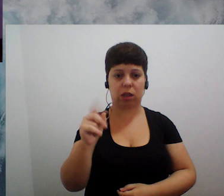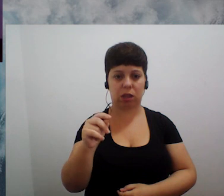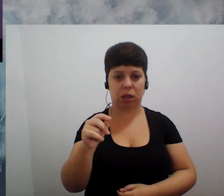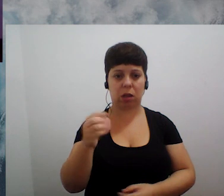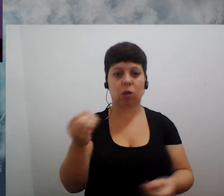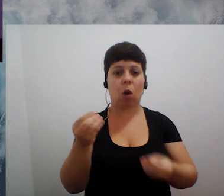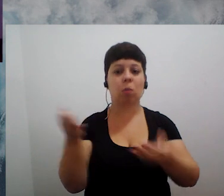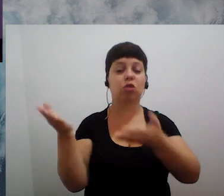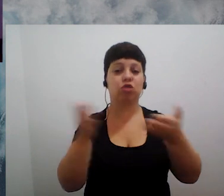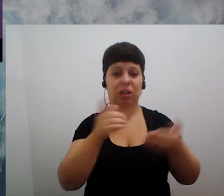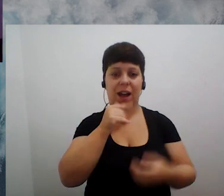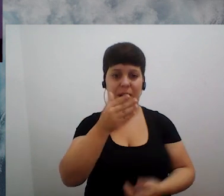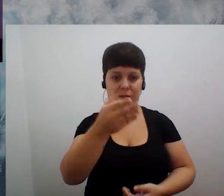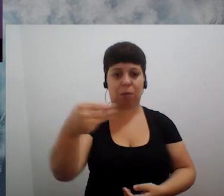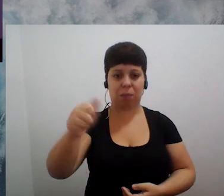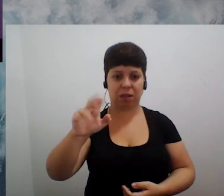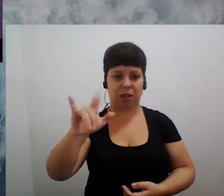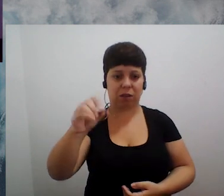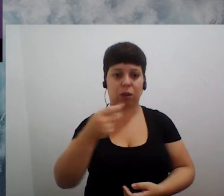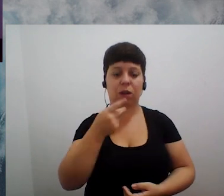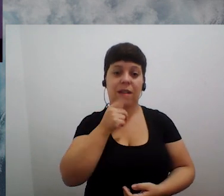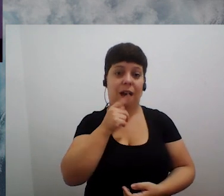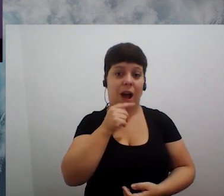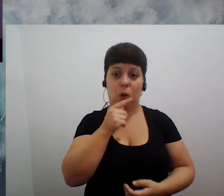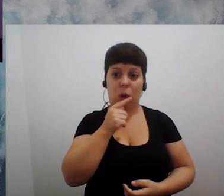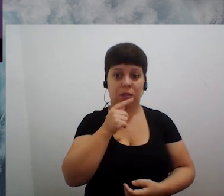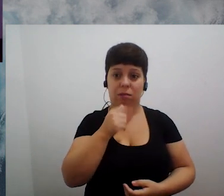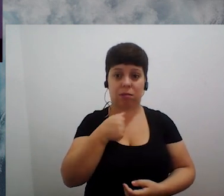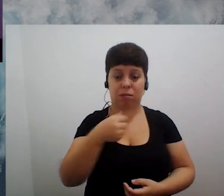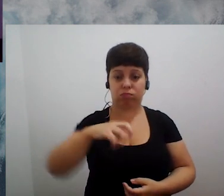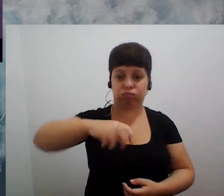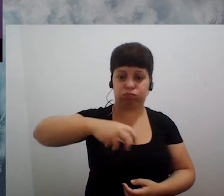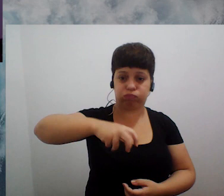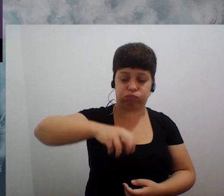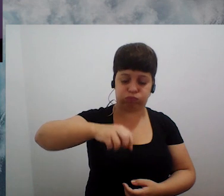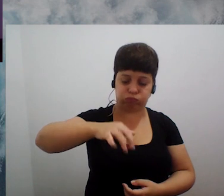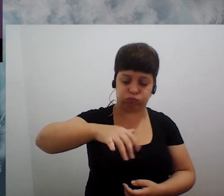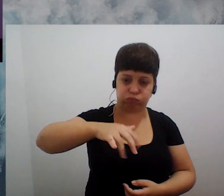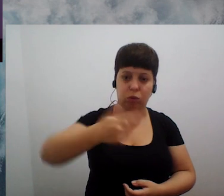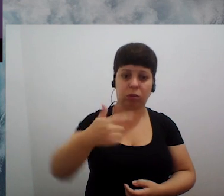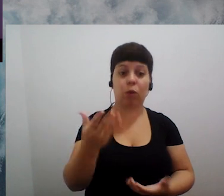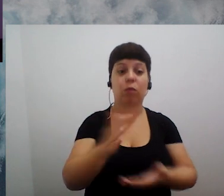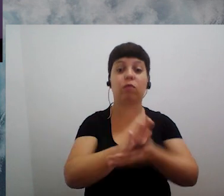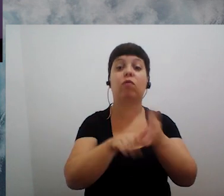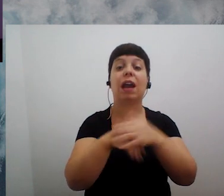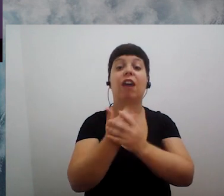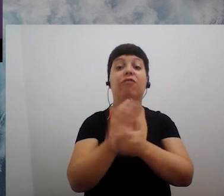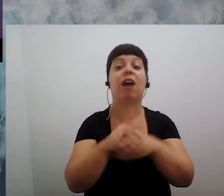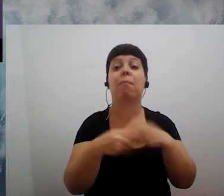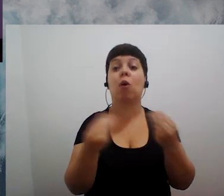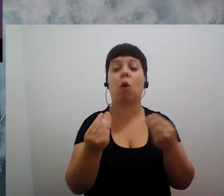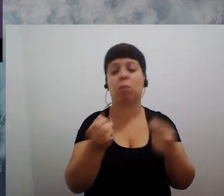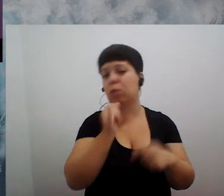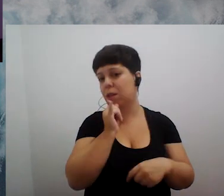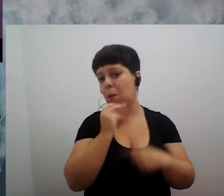lá na Rocinha, por exemplo, a questão de chegar água, que o Marcelo falou, né, Marcelo? De não chegar água em determinados locais. Né? Então, aí, como que você vai